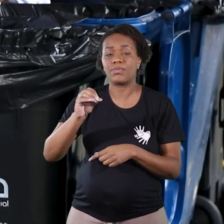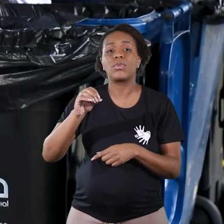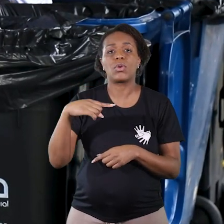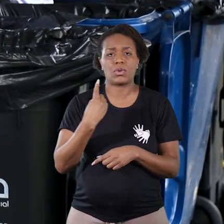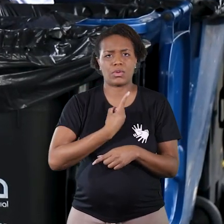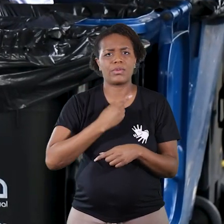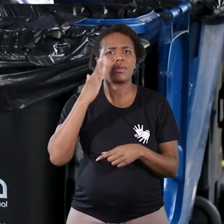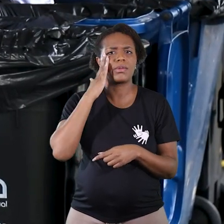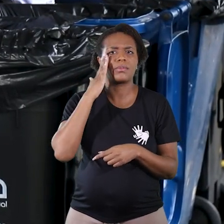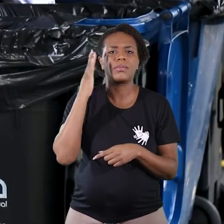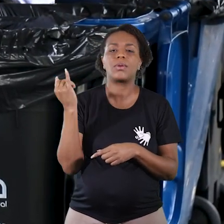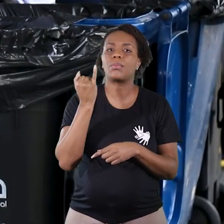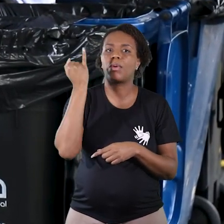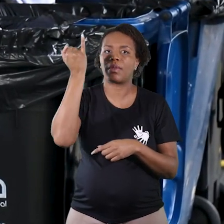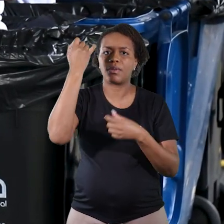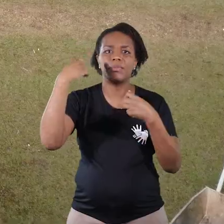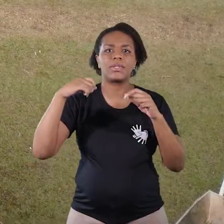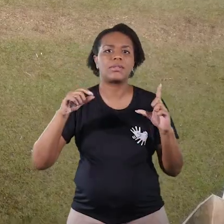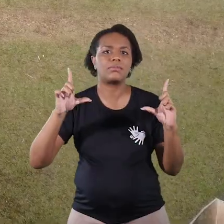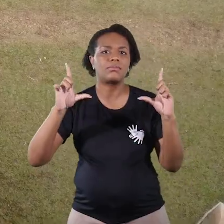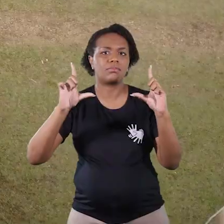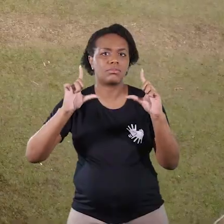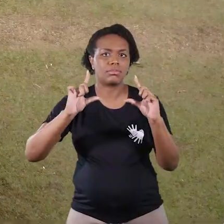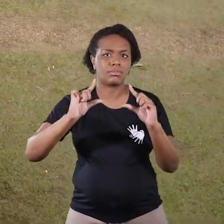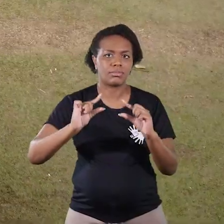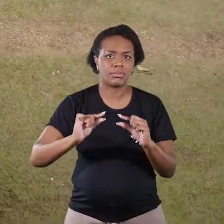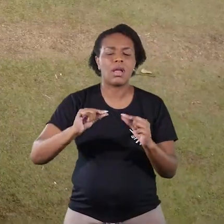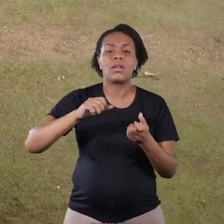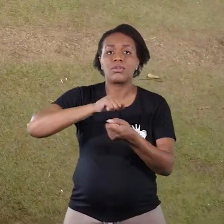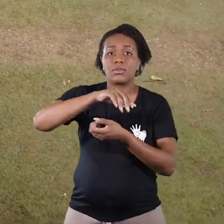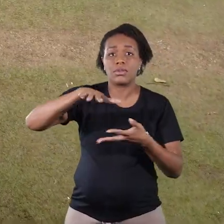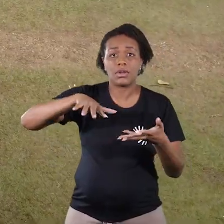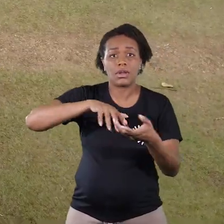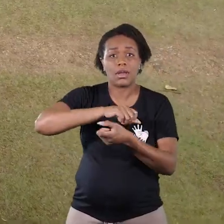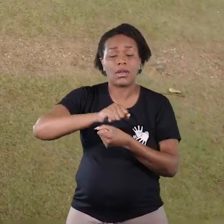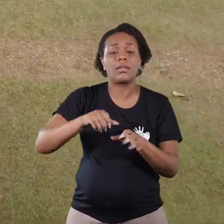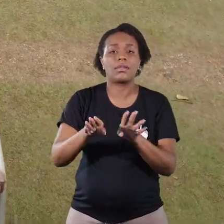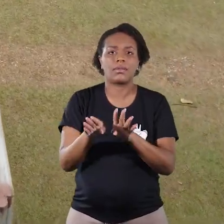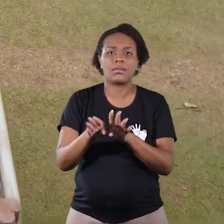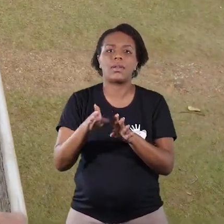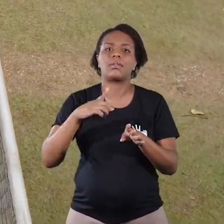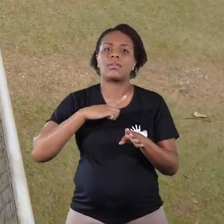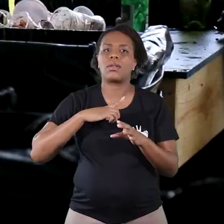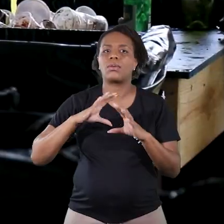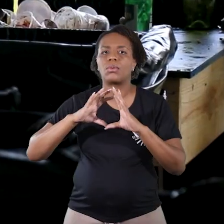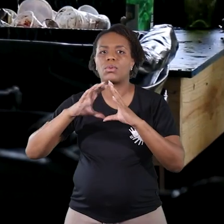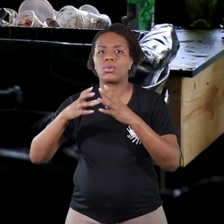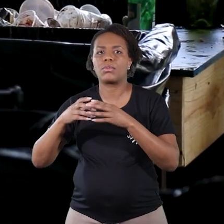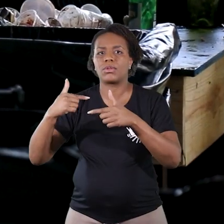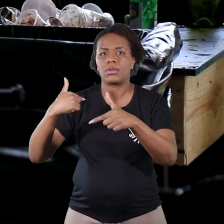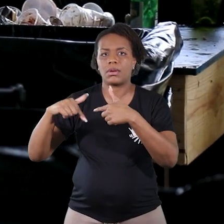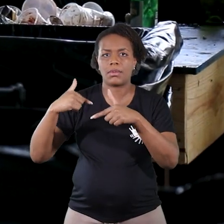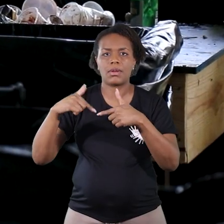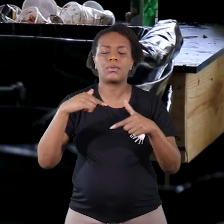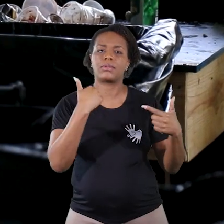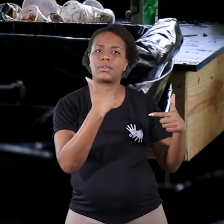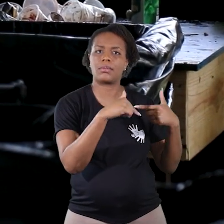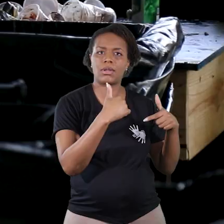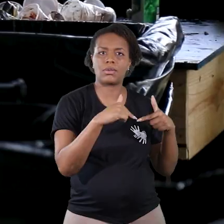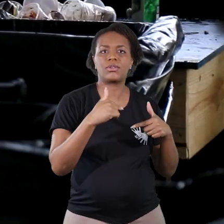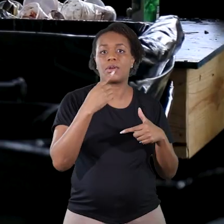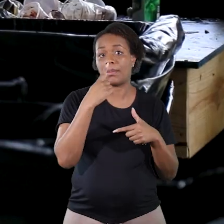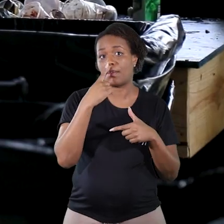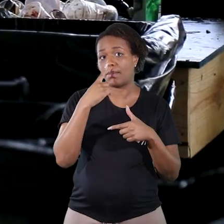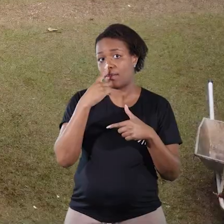que é importante reduzir, o quanto que é importante reciclar, mas a gente tem um conjunto, por exemplo, de trabalhadores e trabalhadoras, que